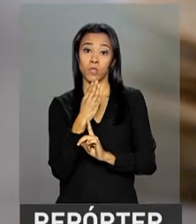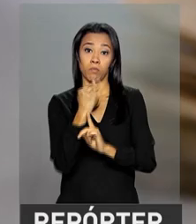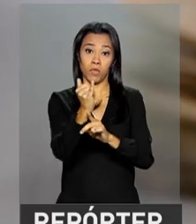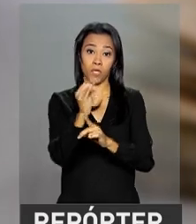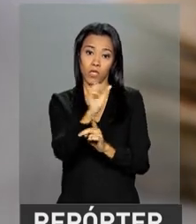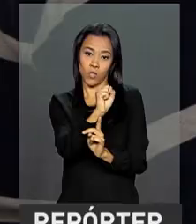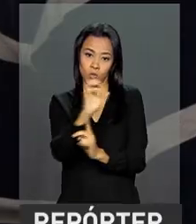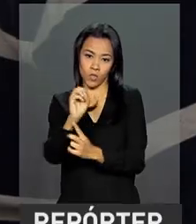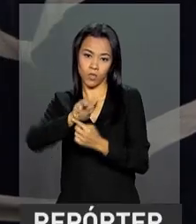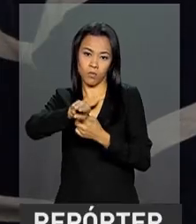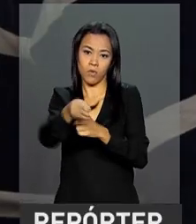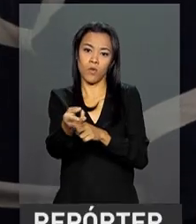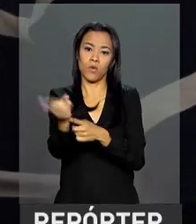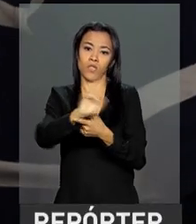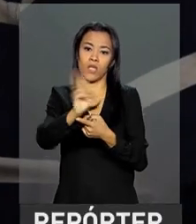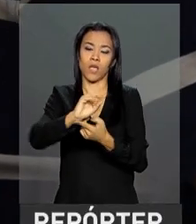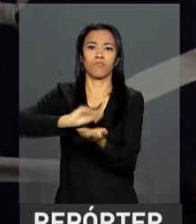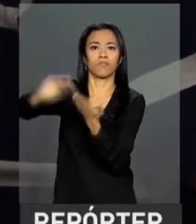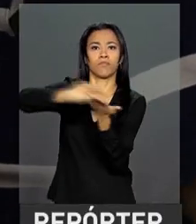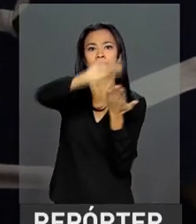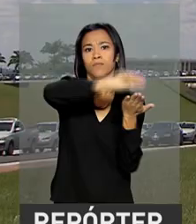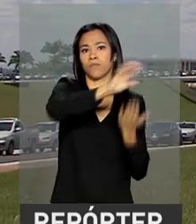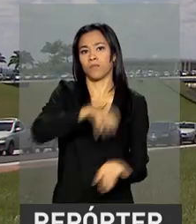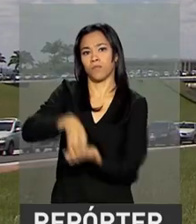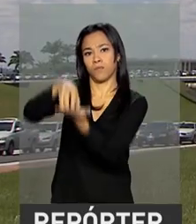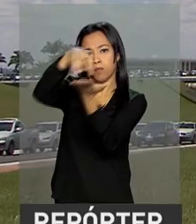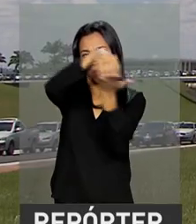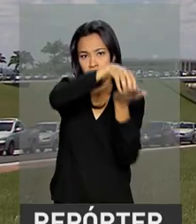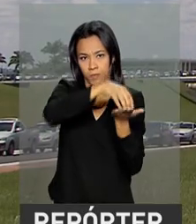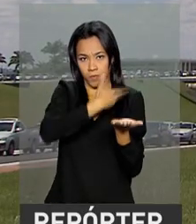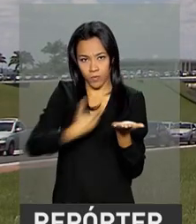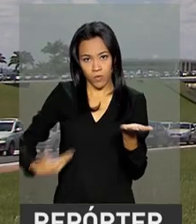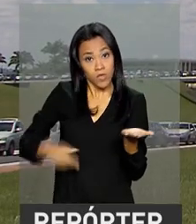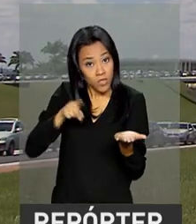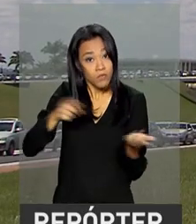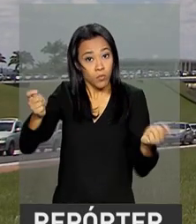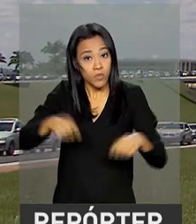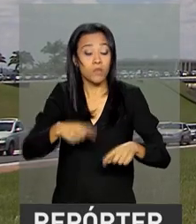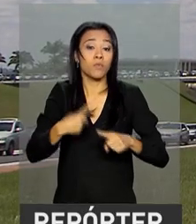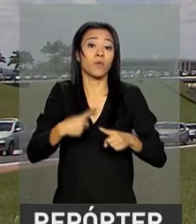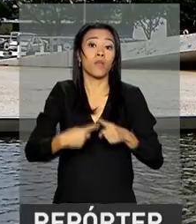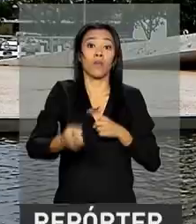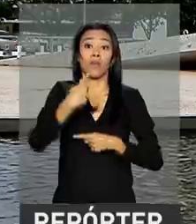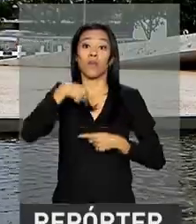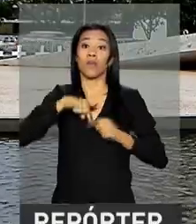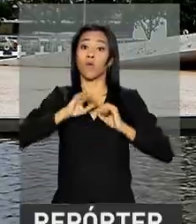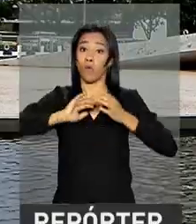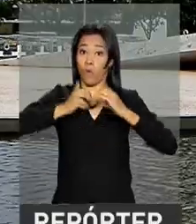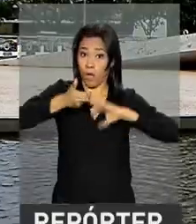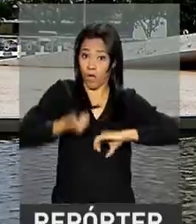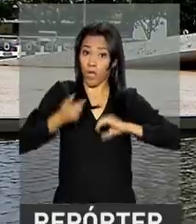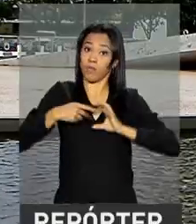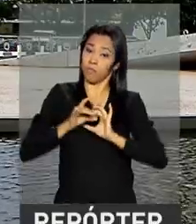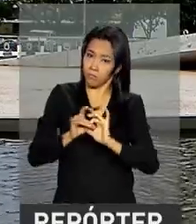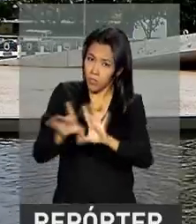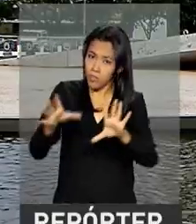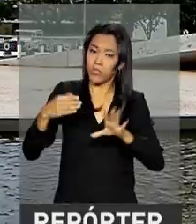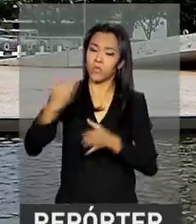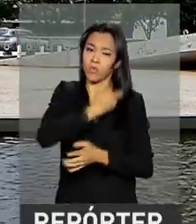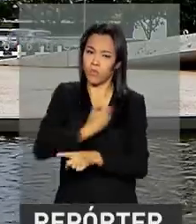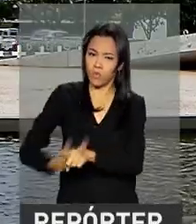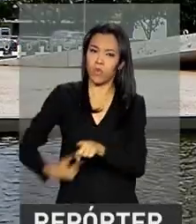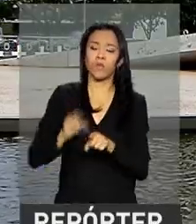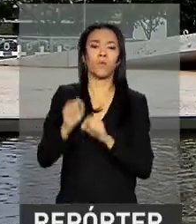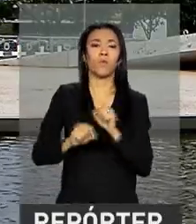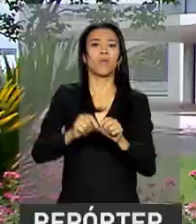milhões de reais entre os órgãos públicos o aumento foi possível depois que o congresso nacional autorizou o governo a encerrar o ano